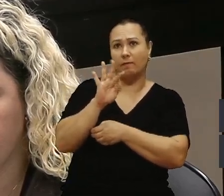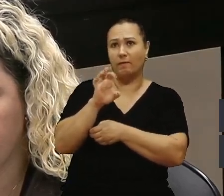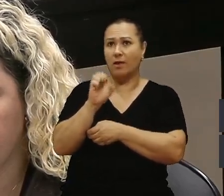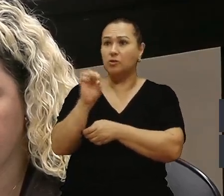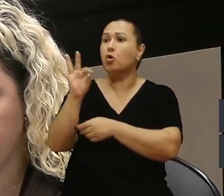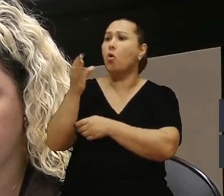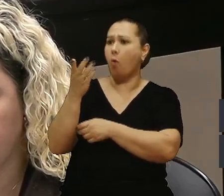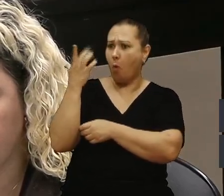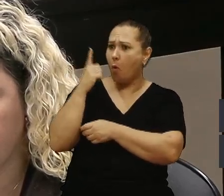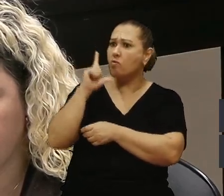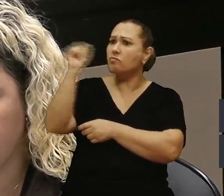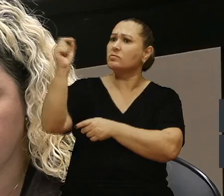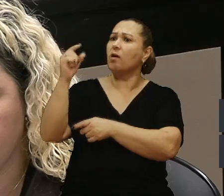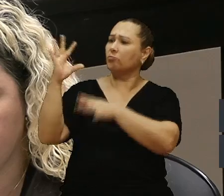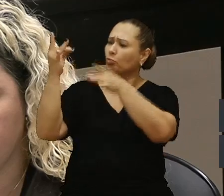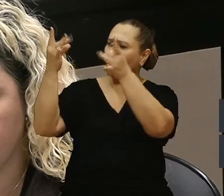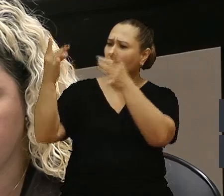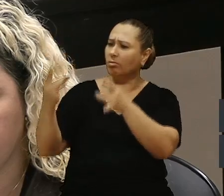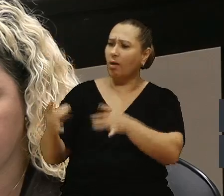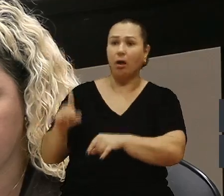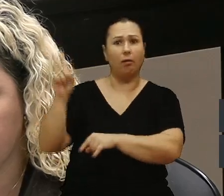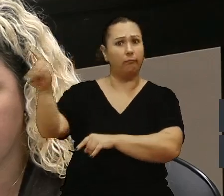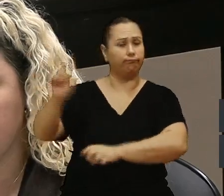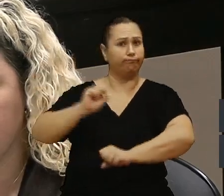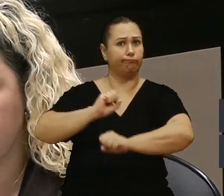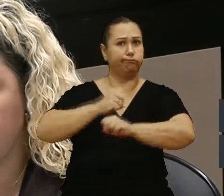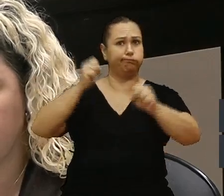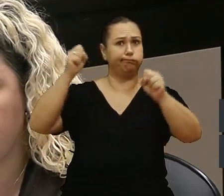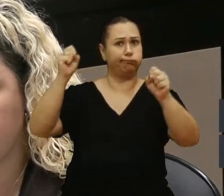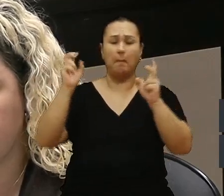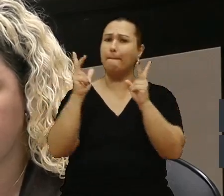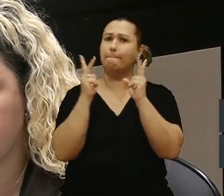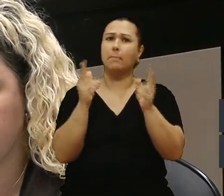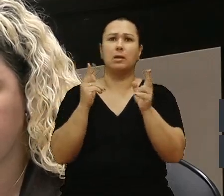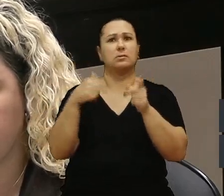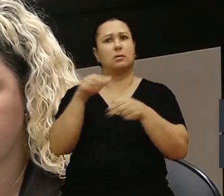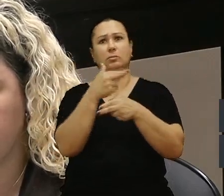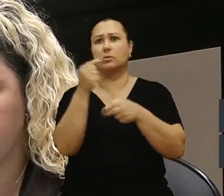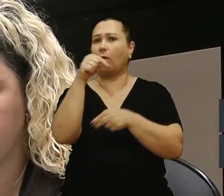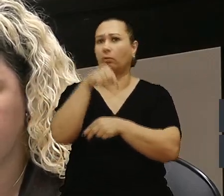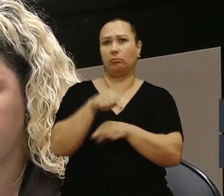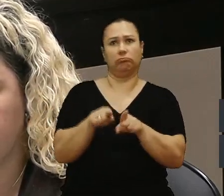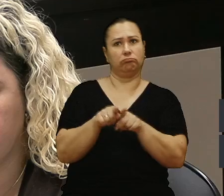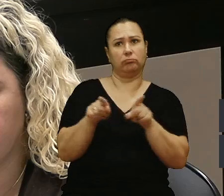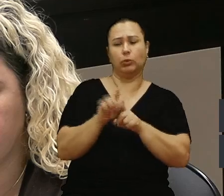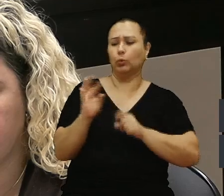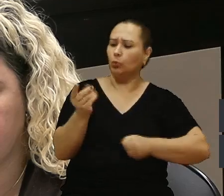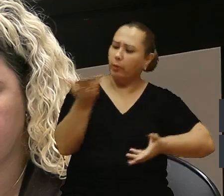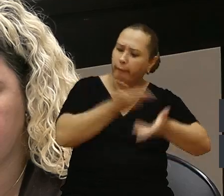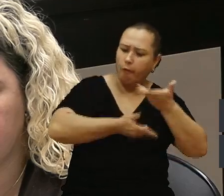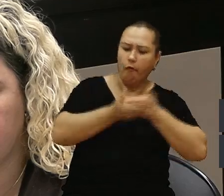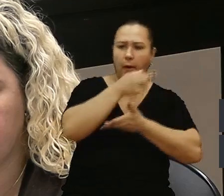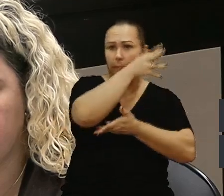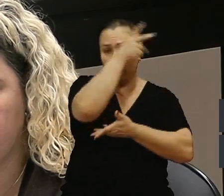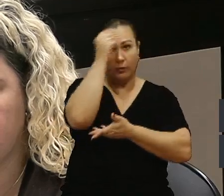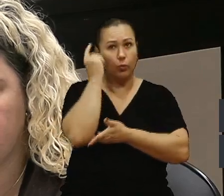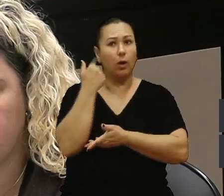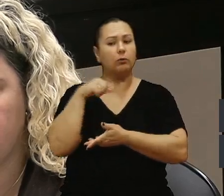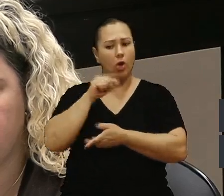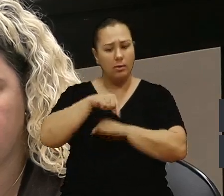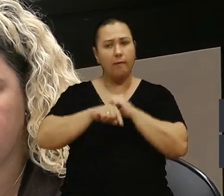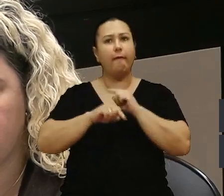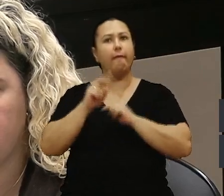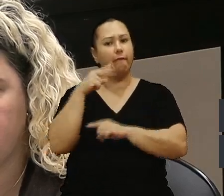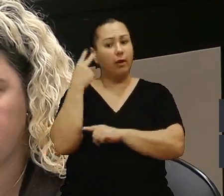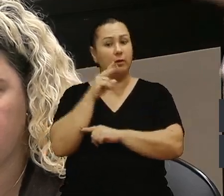uma festa gigante, eu acredito que aqui deve ser a mesma coisa com as contas do governo, com tudo que envolver a prefeitura. Então, a gente vai estar aqui sempre